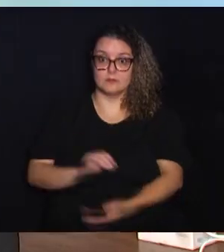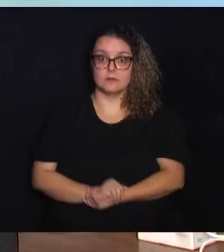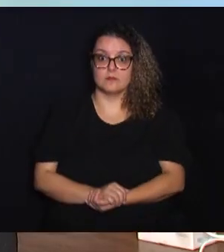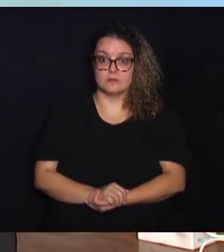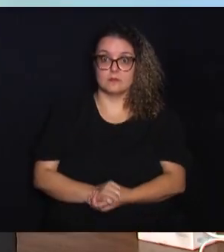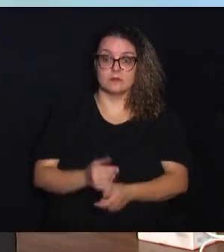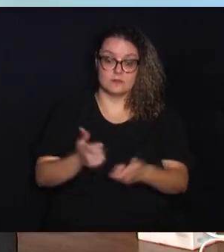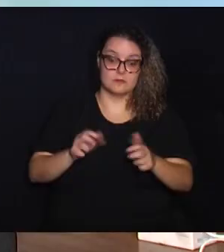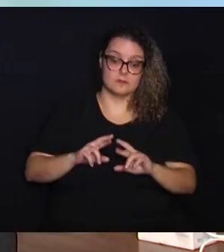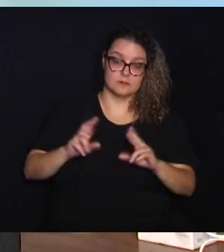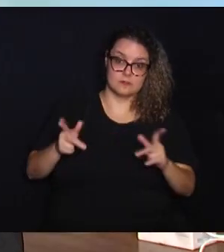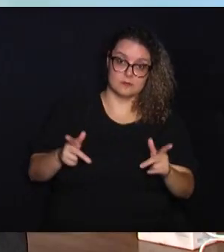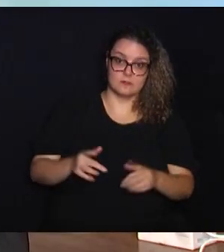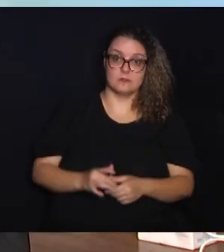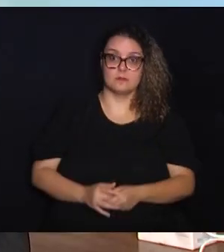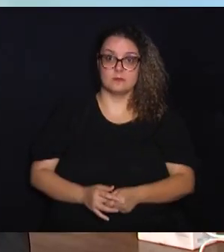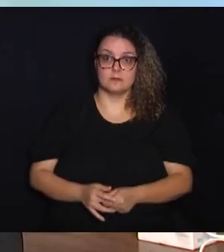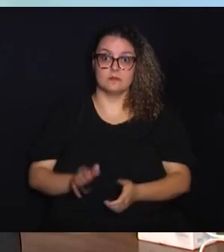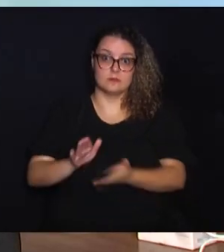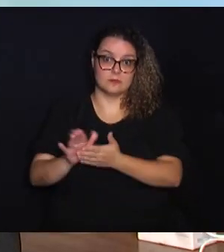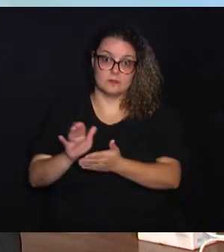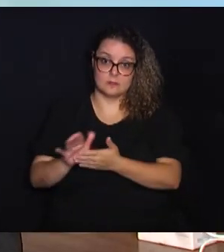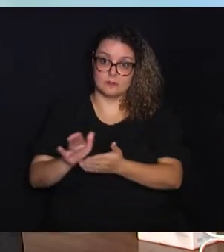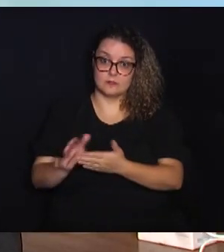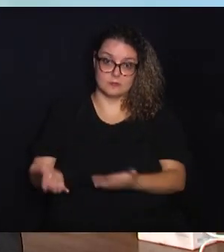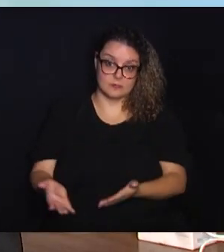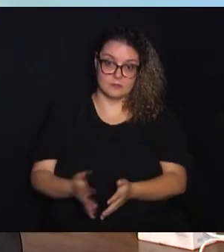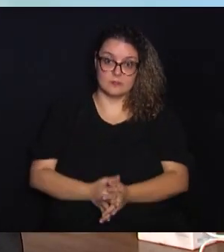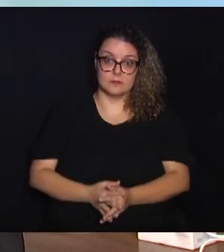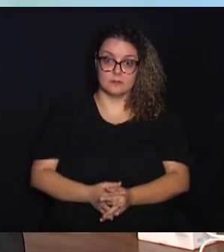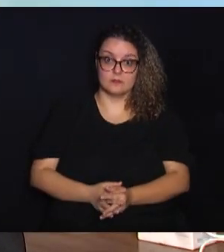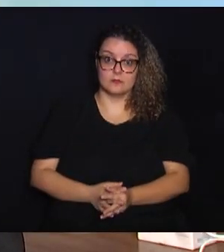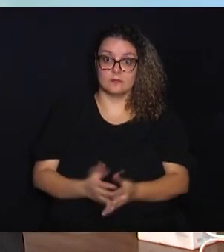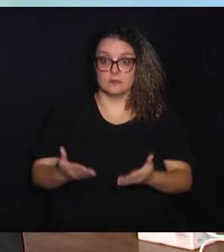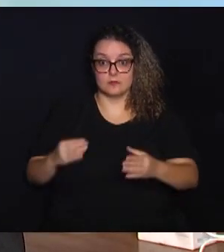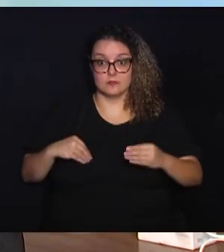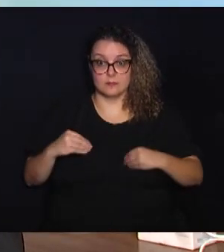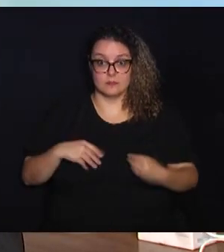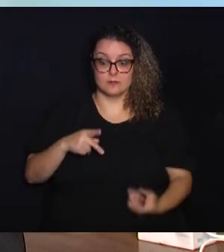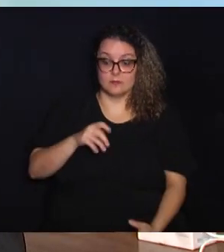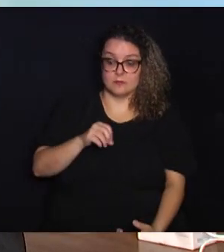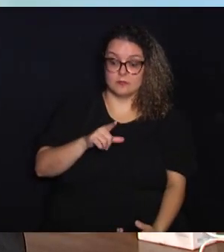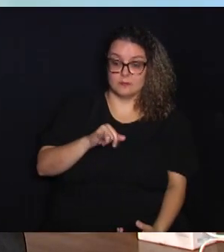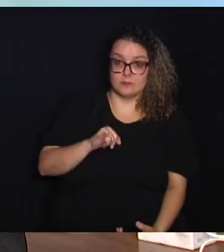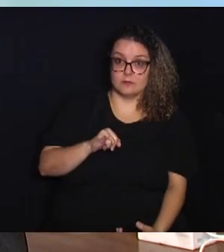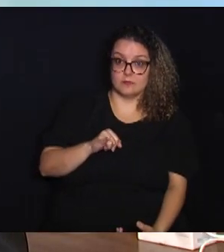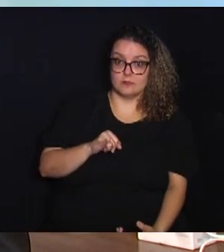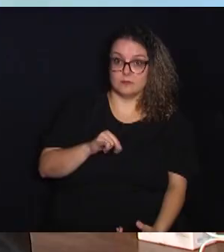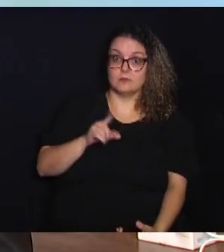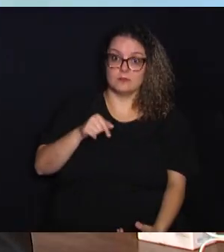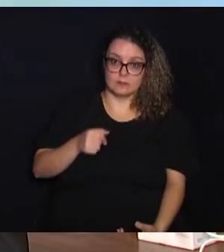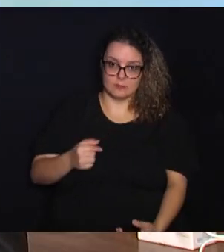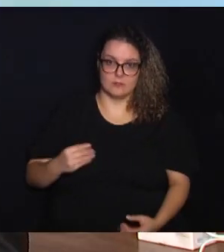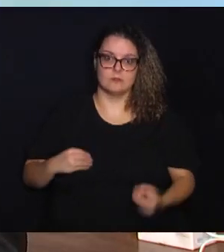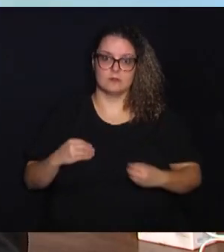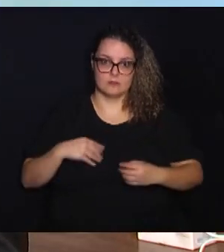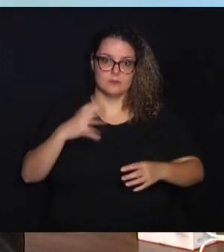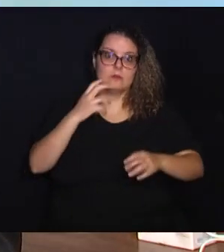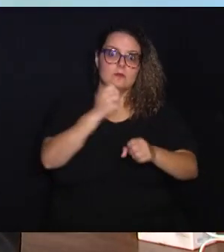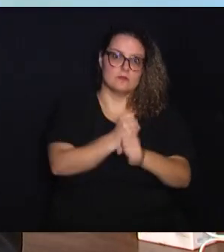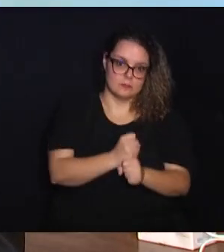51,47. O maior diferencial é custos. Hoje um exame de polissonografia, apesar de ser um exame muito